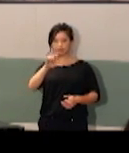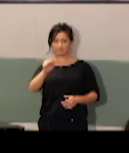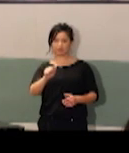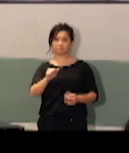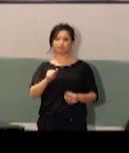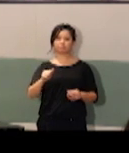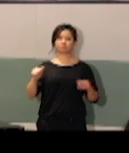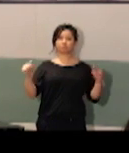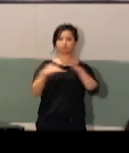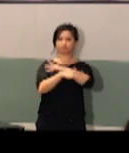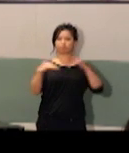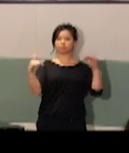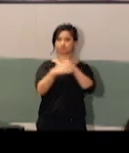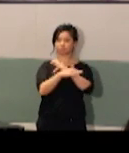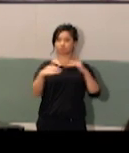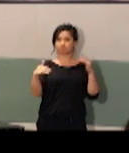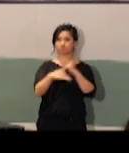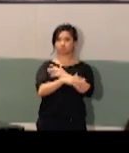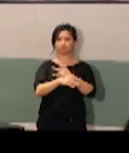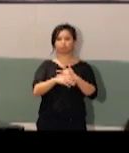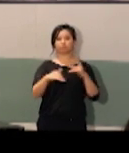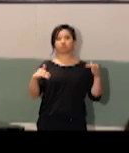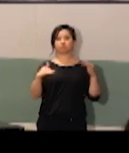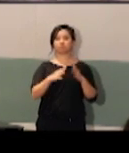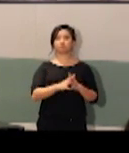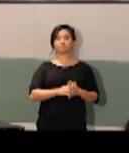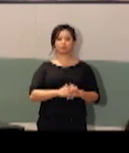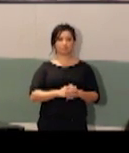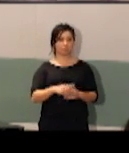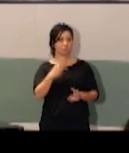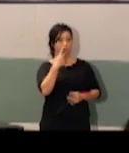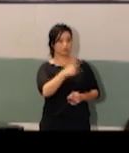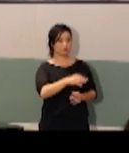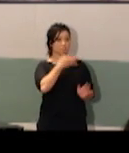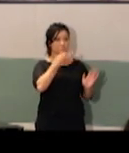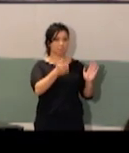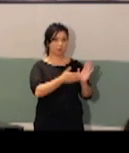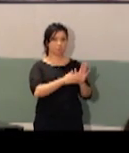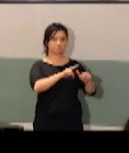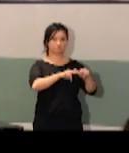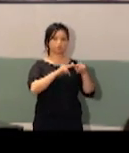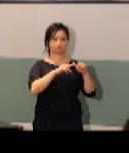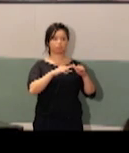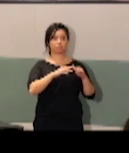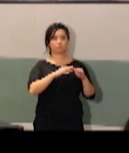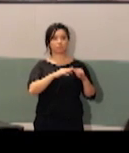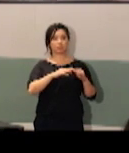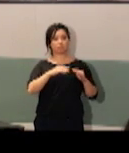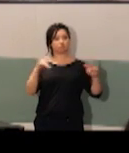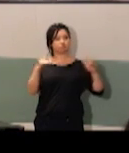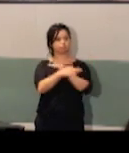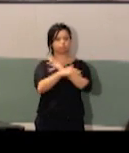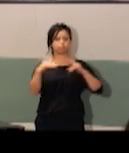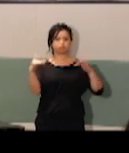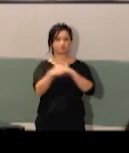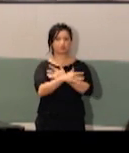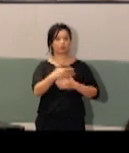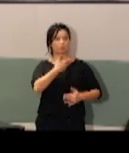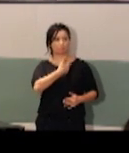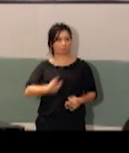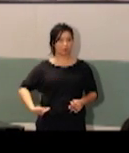Mobilidade pública, senhor candidato. Qual a proposta do candidato com relação à mobilidade pública, considerando a falta